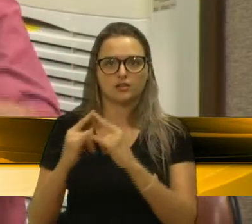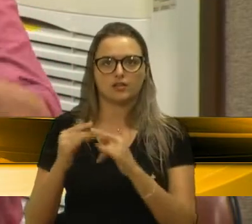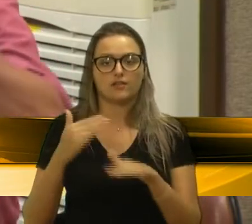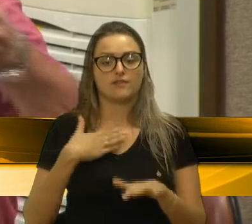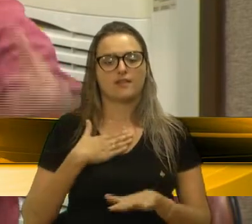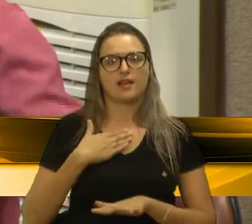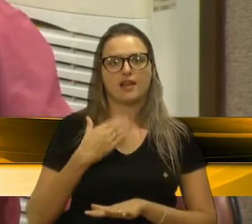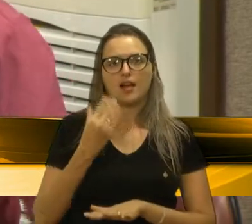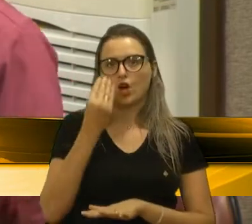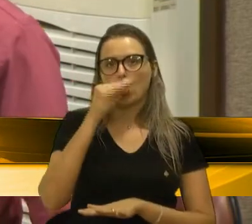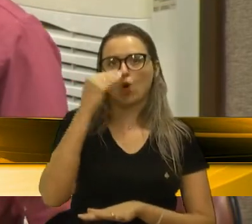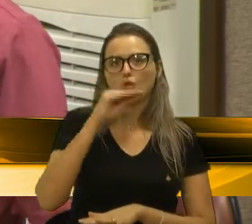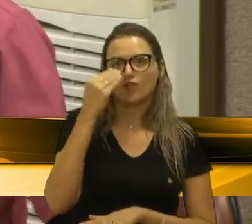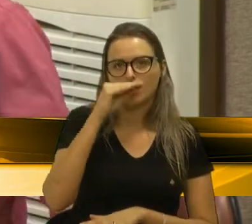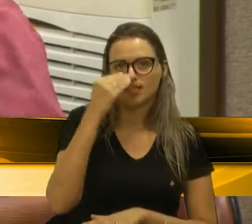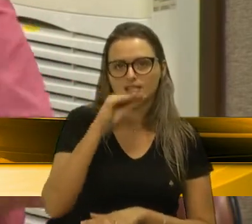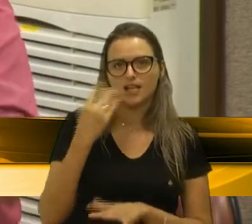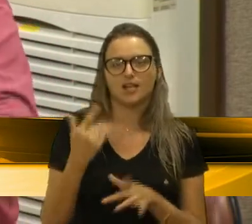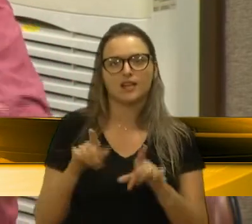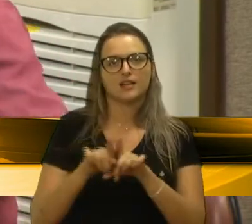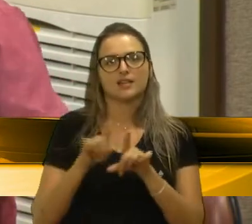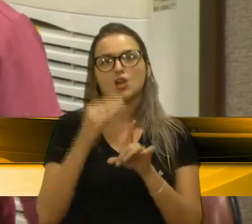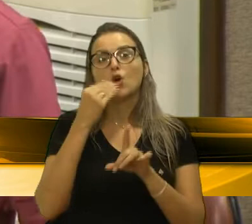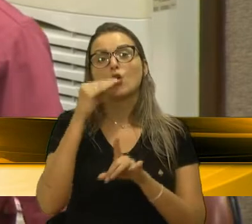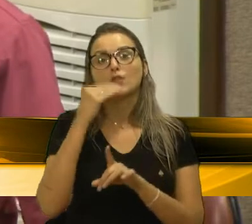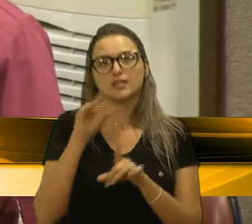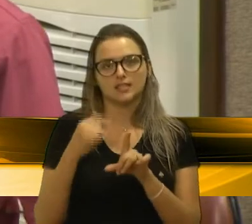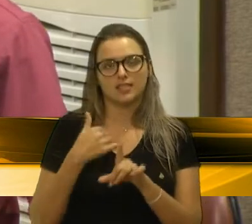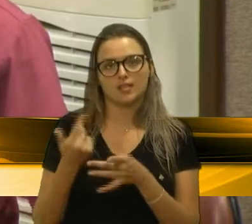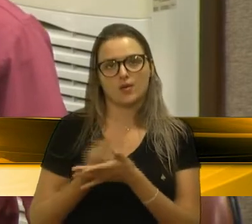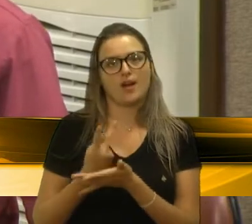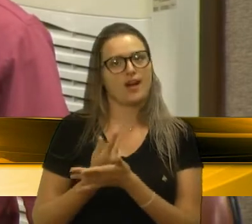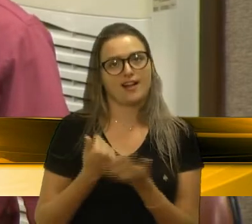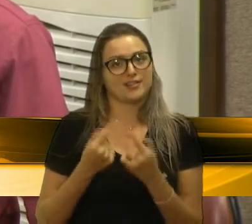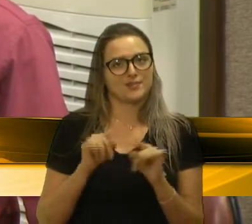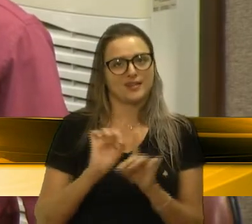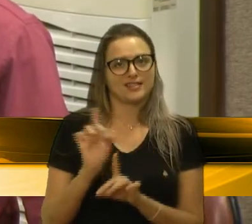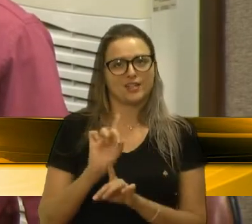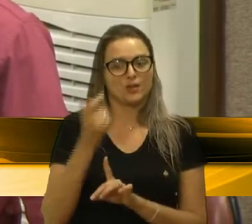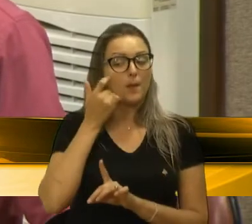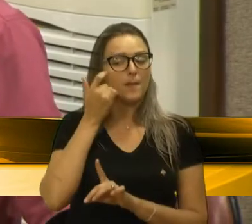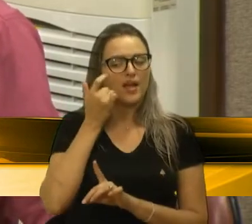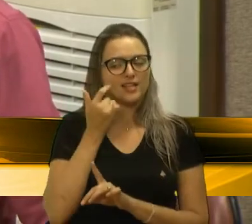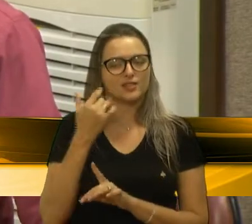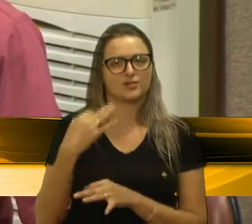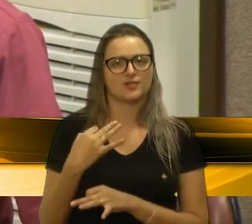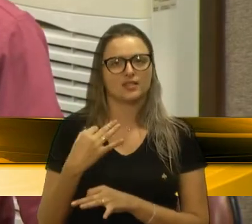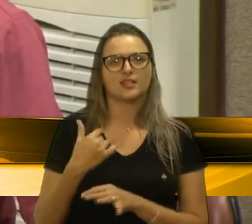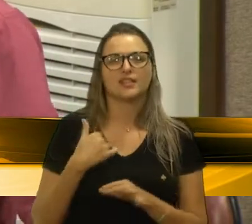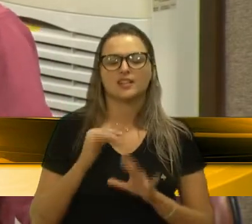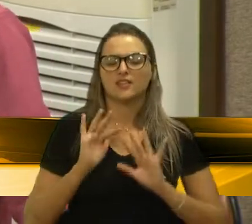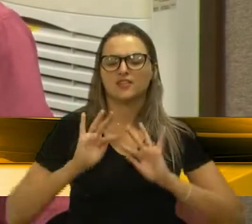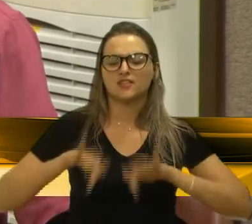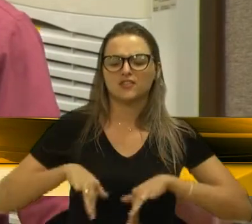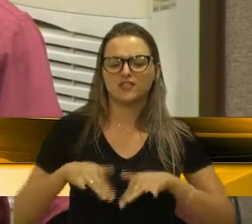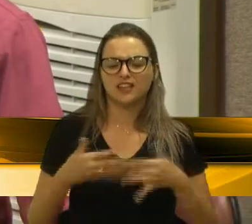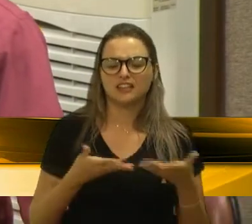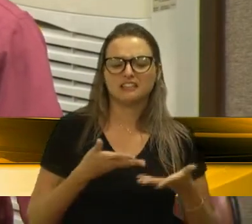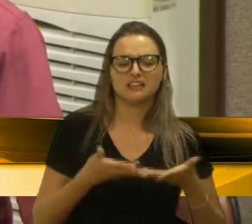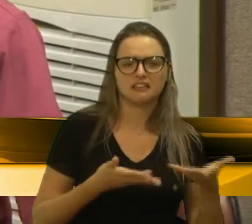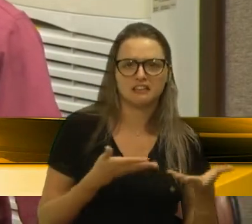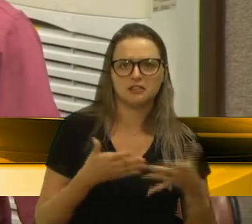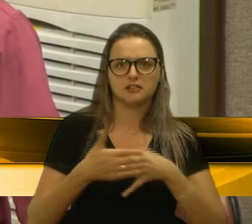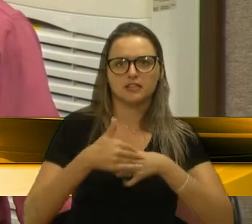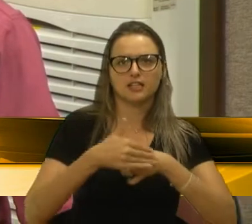eu tenho mais coisas para tirar dúvidas também iria me convencer que eu posso ter errado mas no meu pensamento não tão cheio da grade dinho chega e bateu nas costas de quem